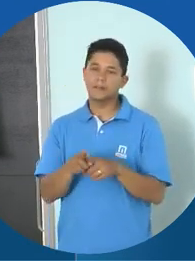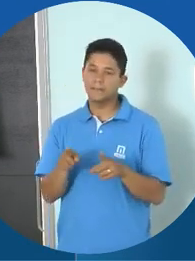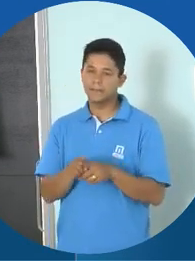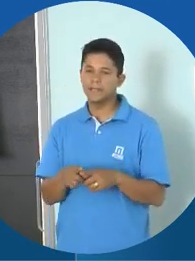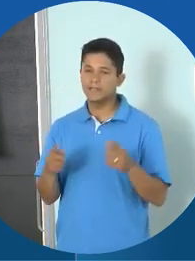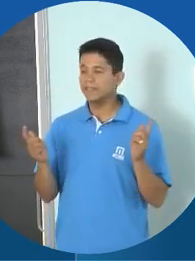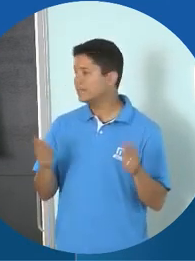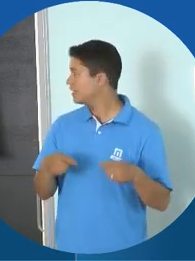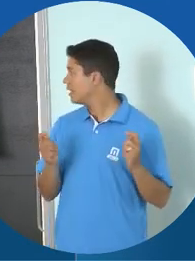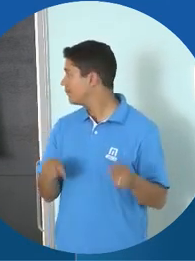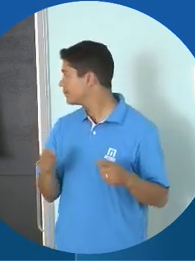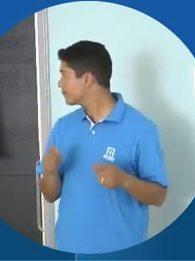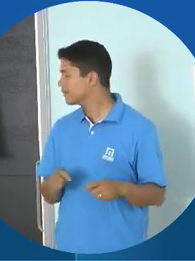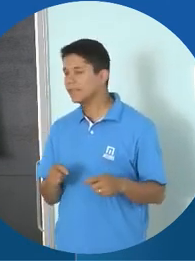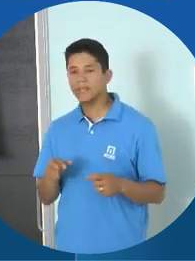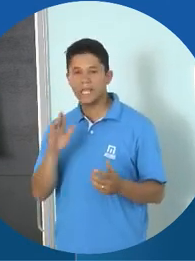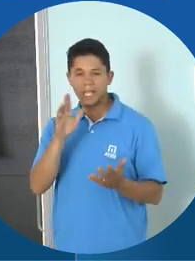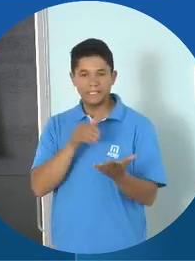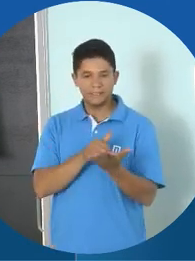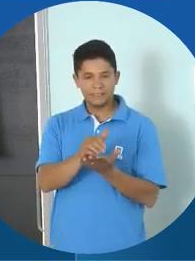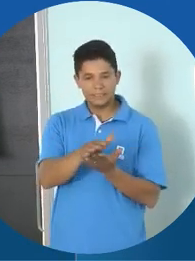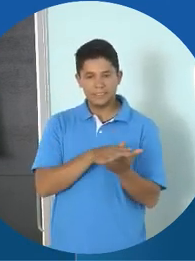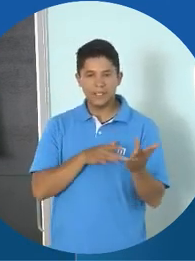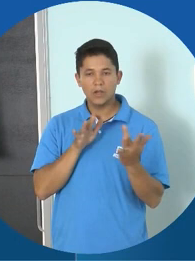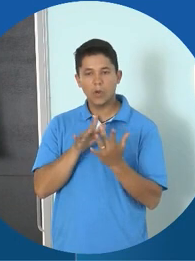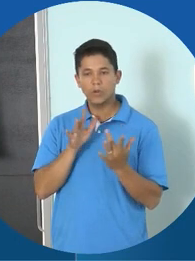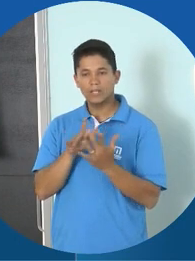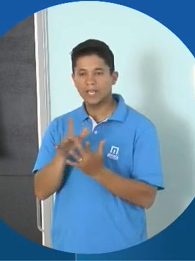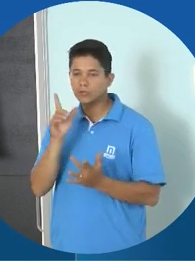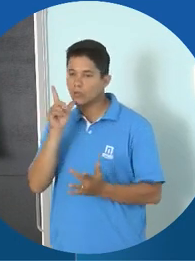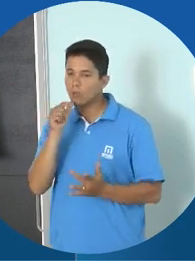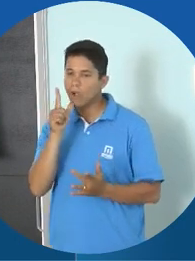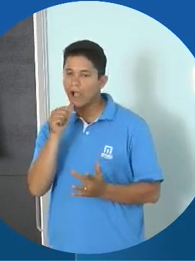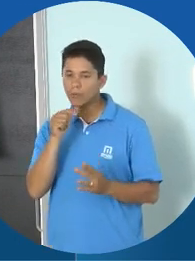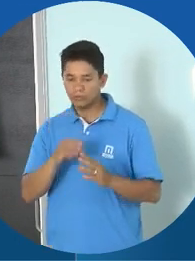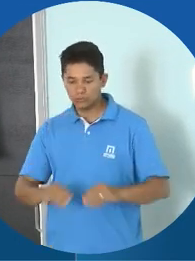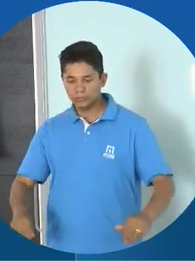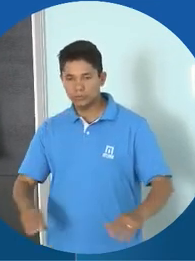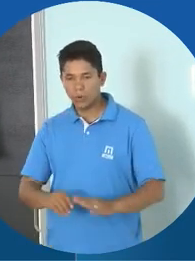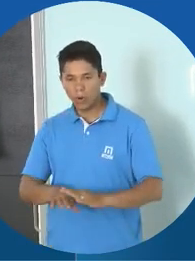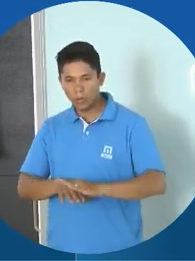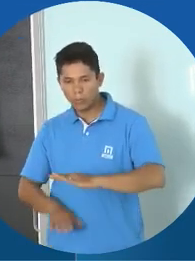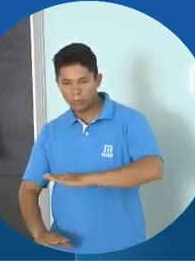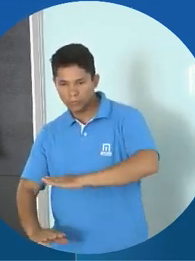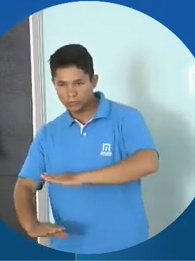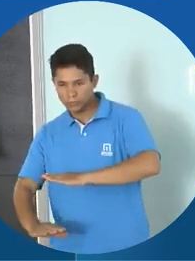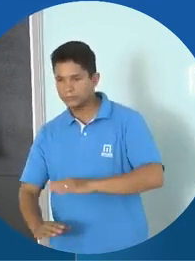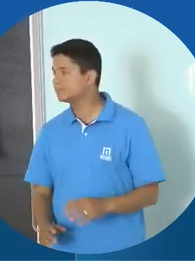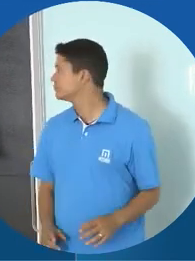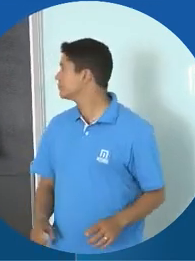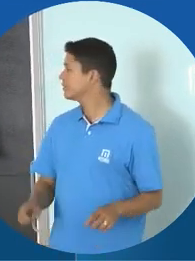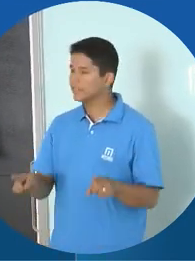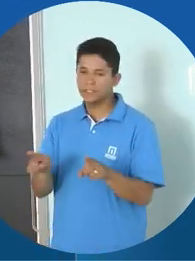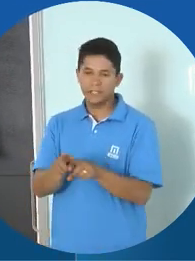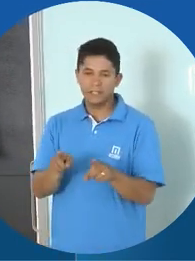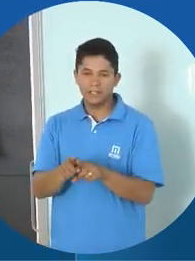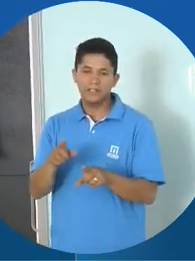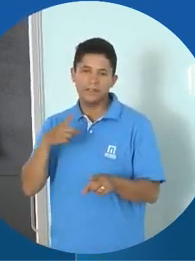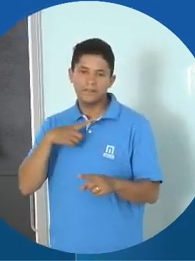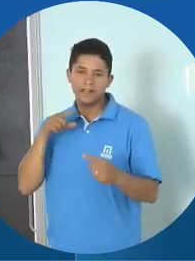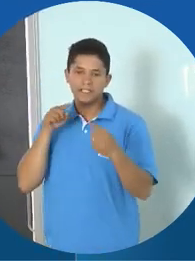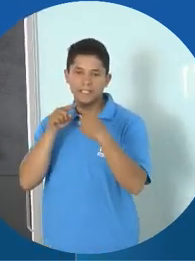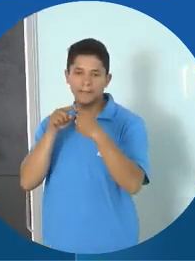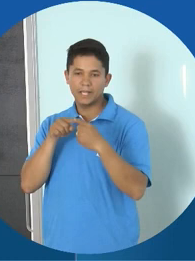potabilidade dessas resinas em contato com a água no subsolo. Nós temos diversas aplicações, como